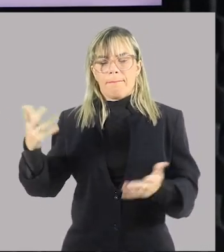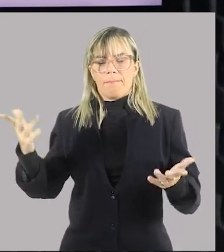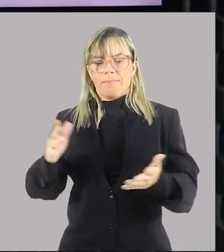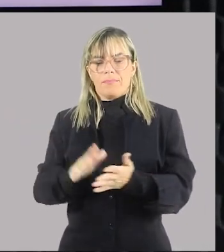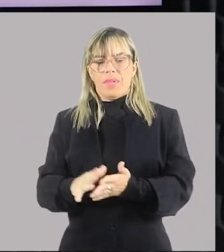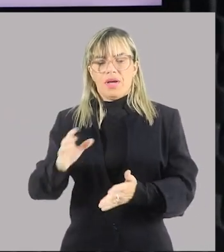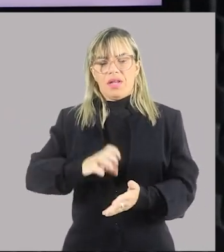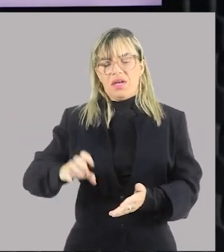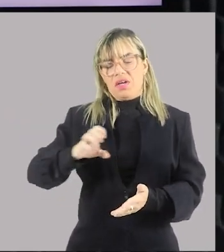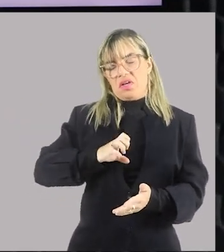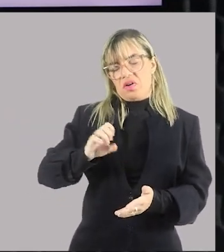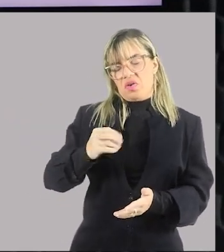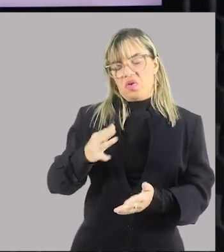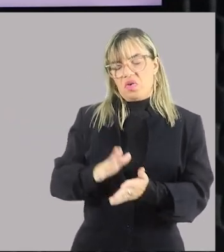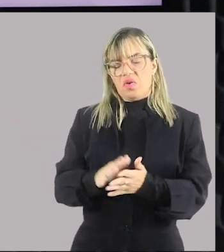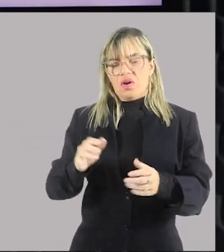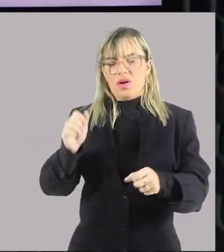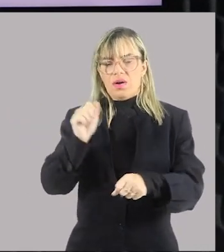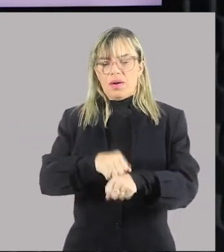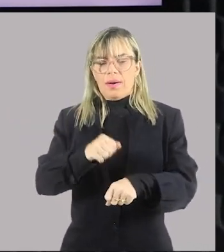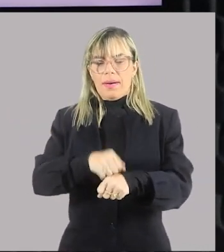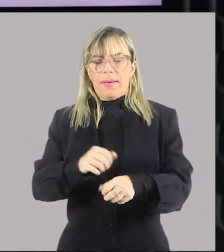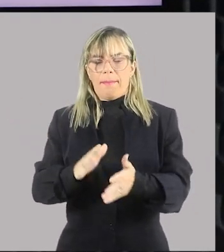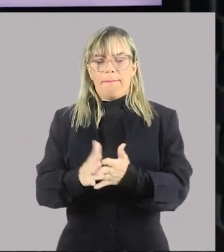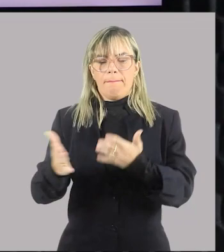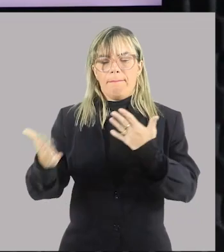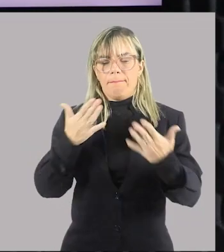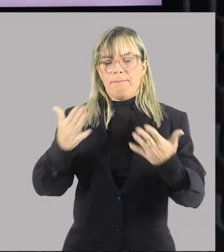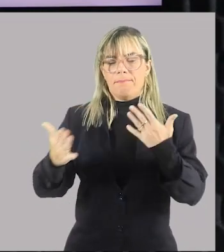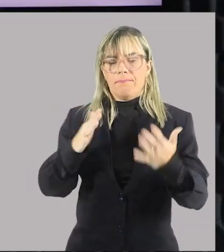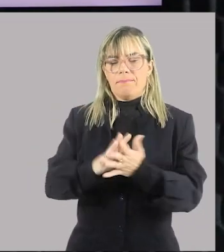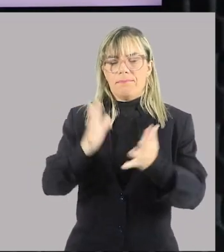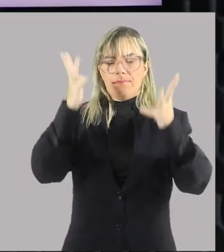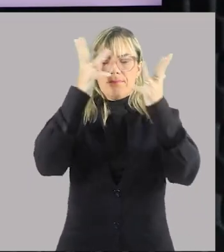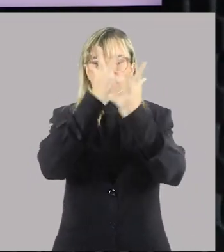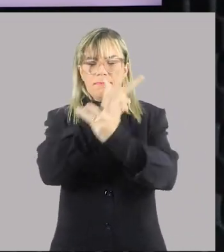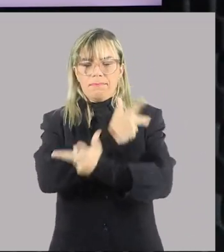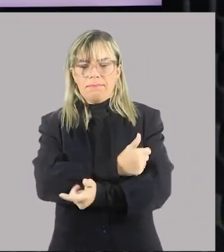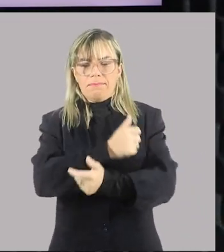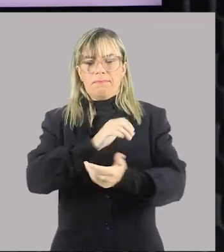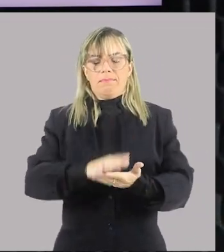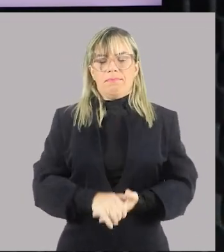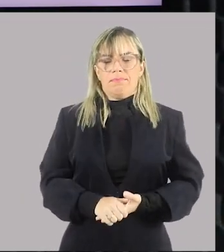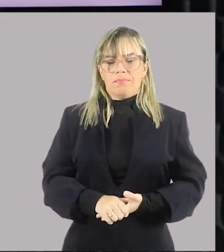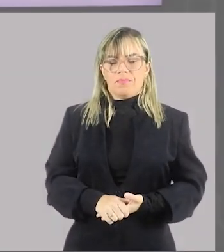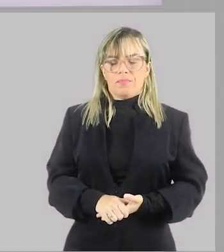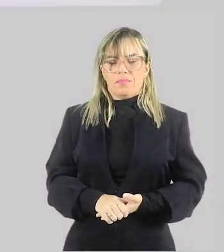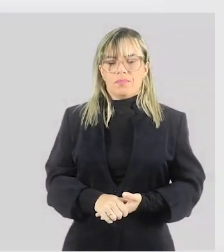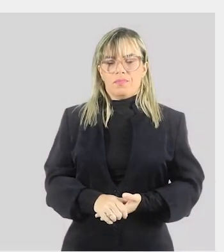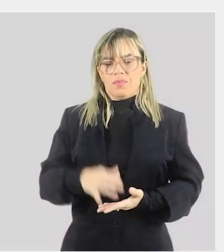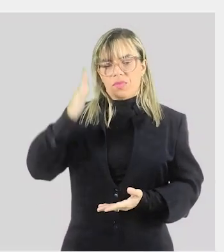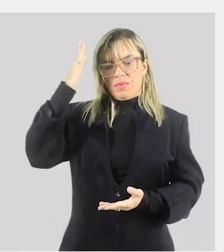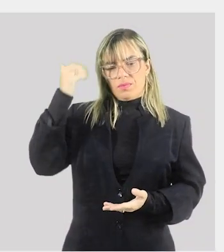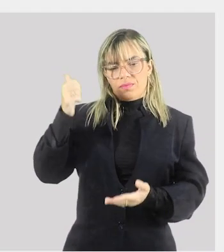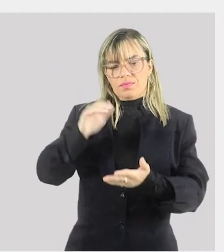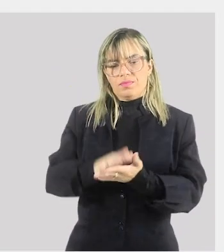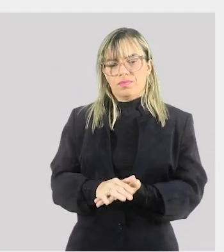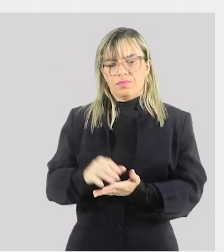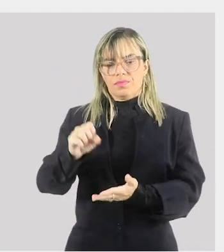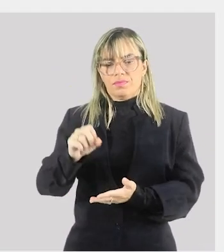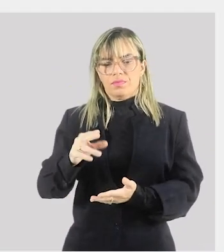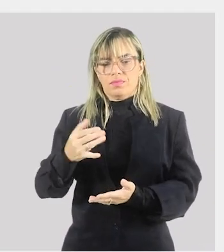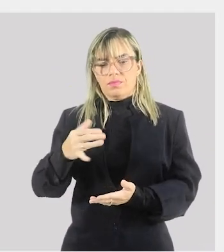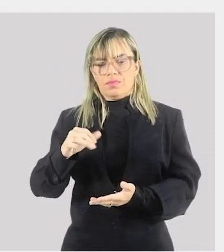ou ele é pobre. E ele fez uma comparação com um país sensacional, que foi quem? A Suíça. Sabendo que a Suíça, na